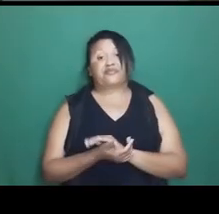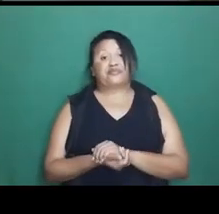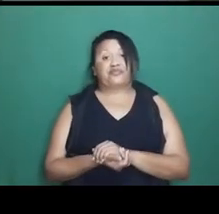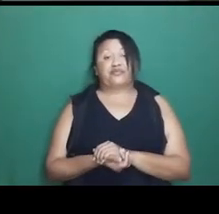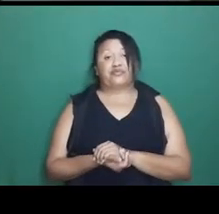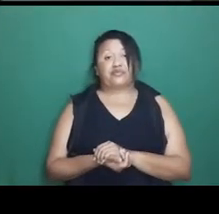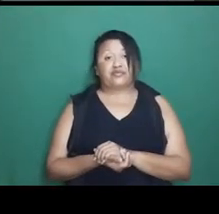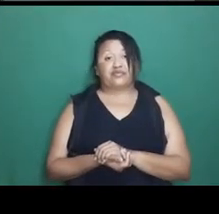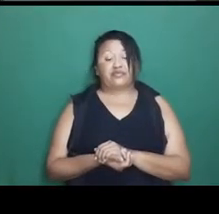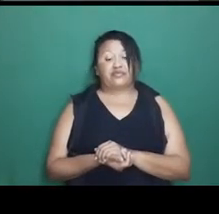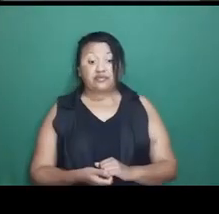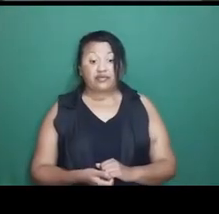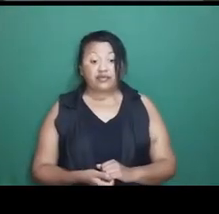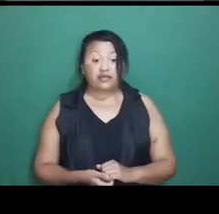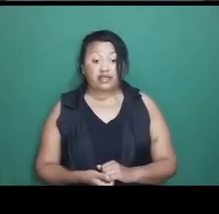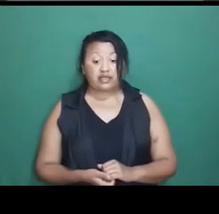c